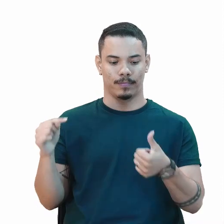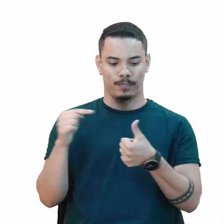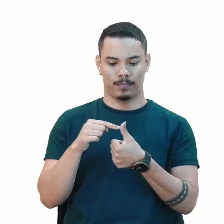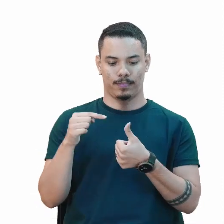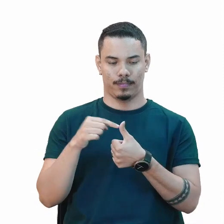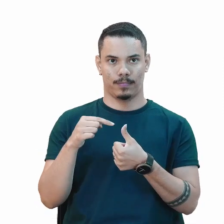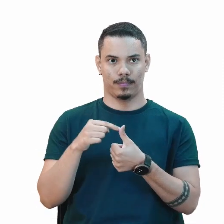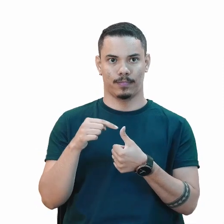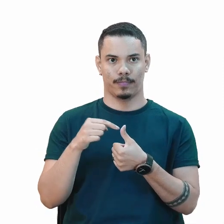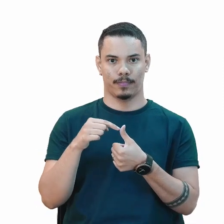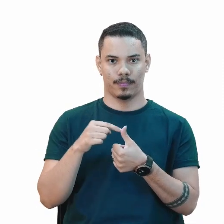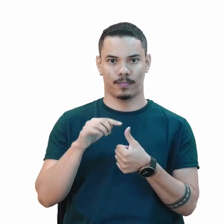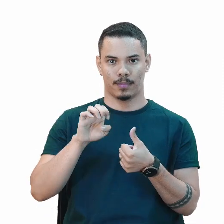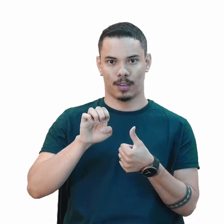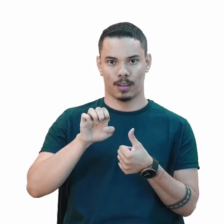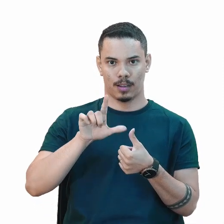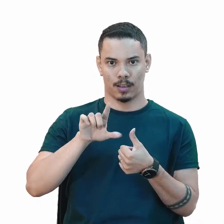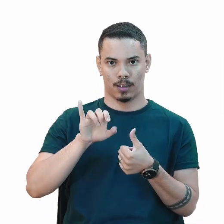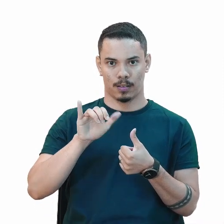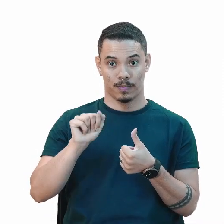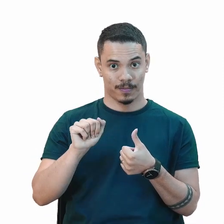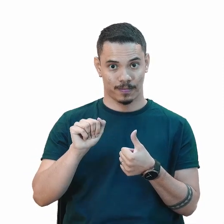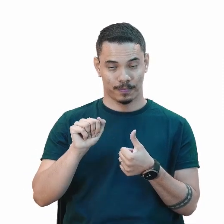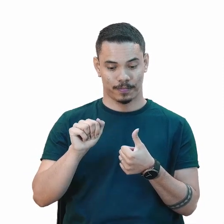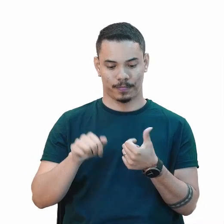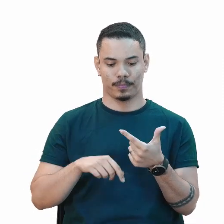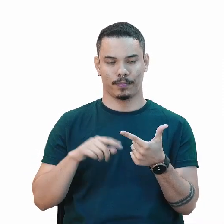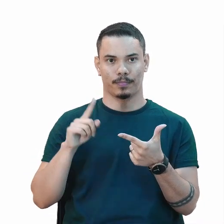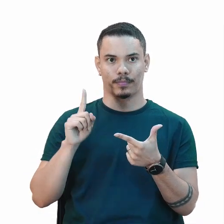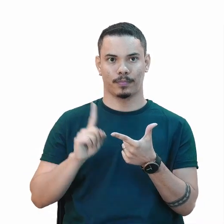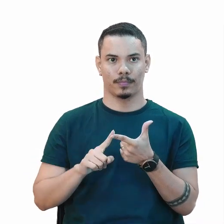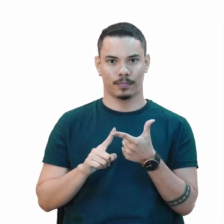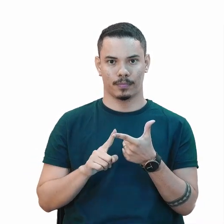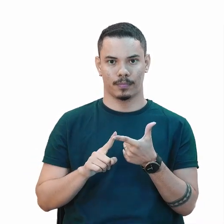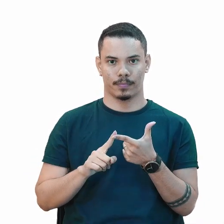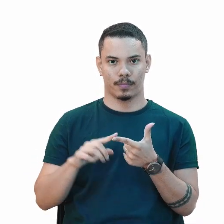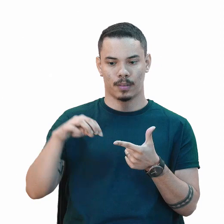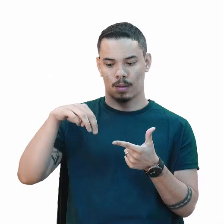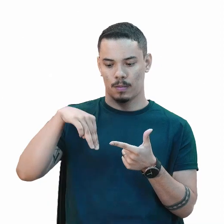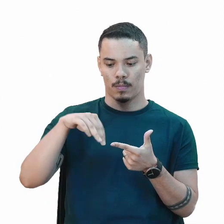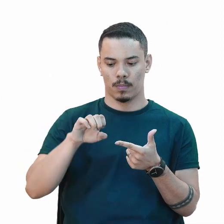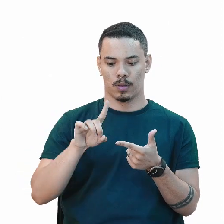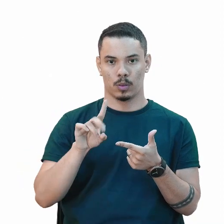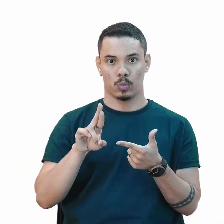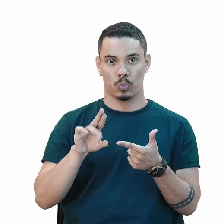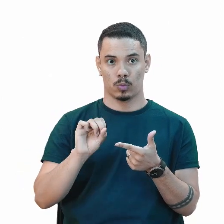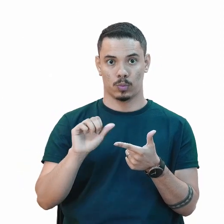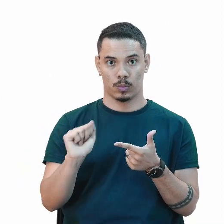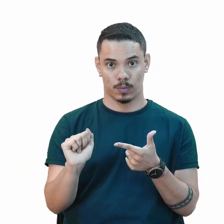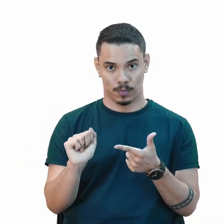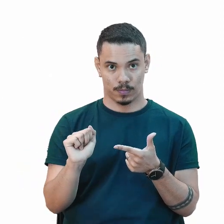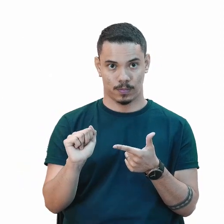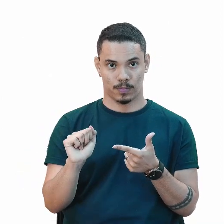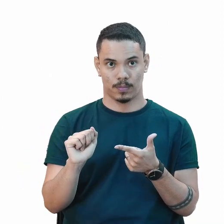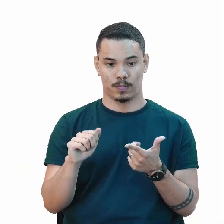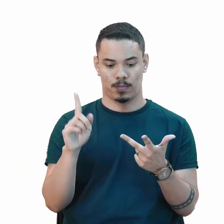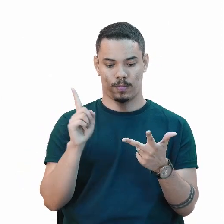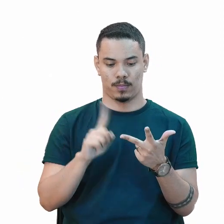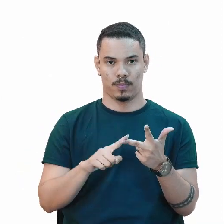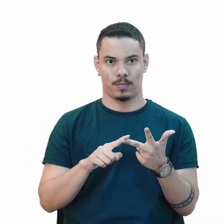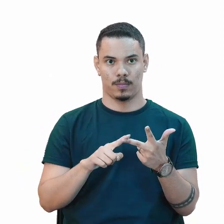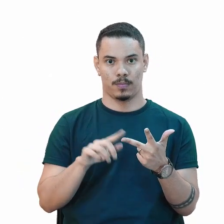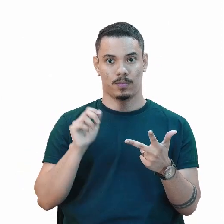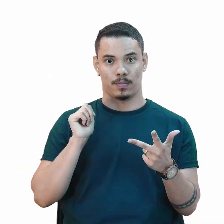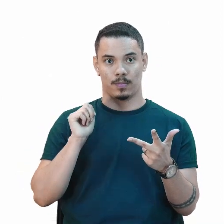A, Eleia. Alternativa B, Medusa. Alternativa